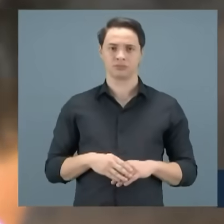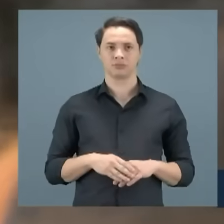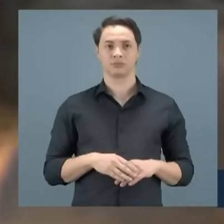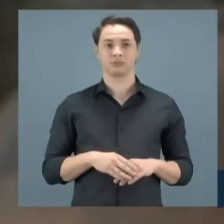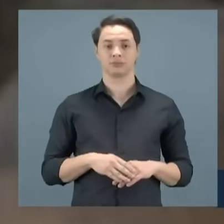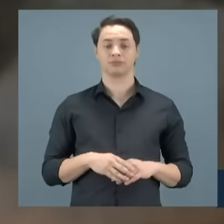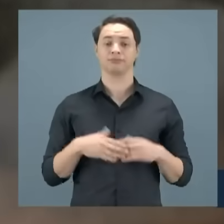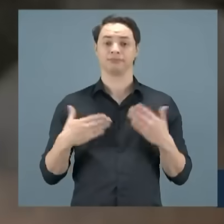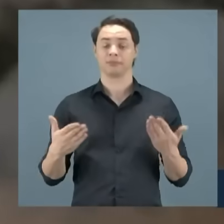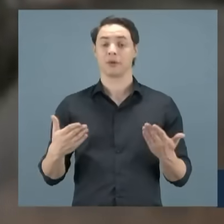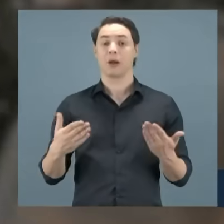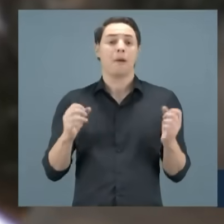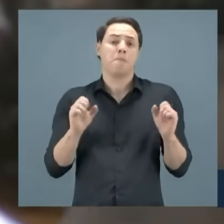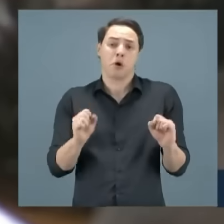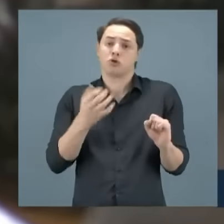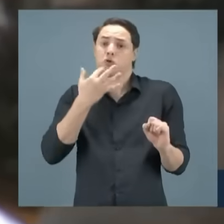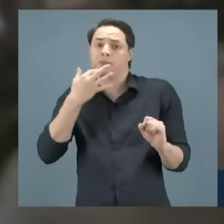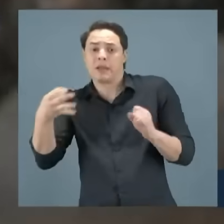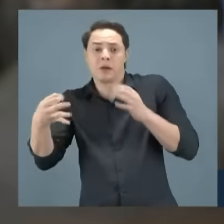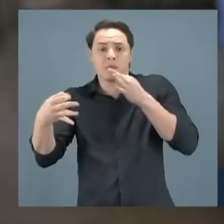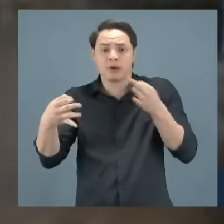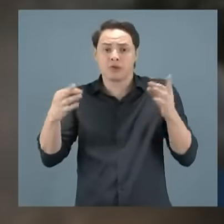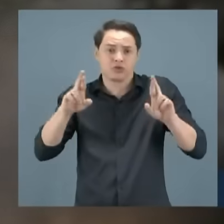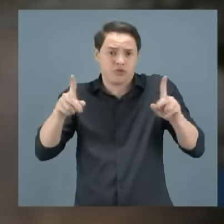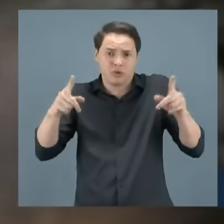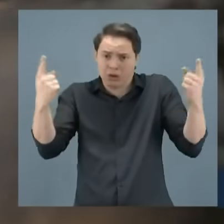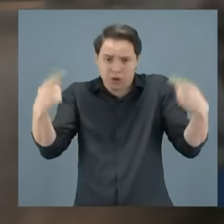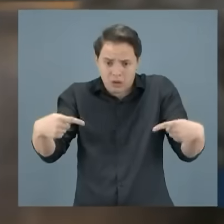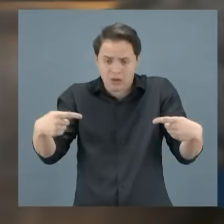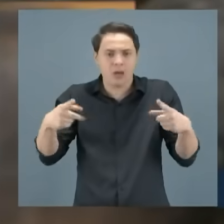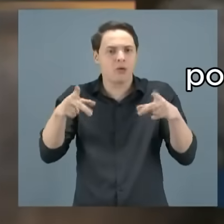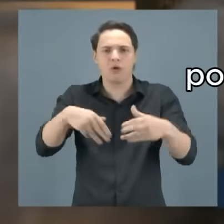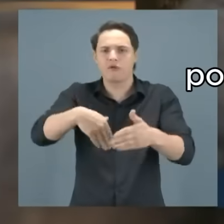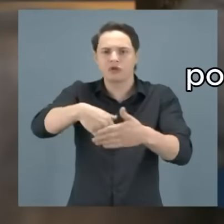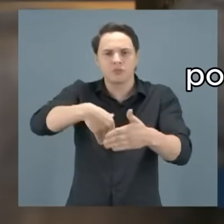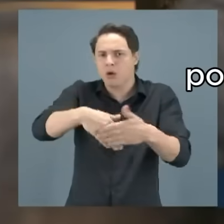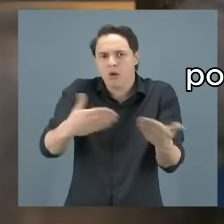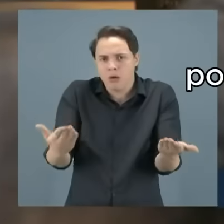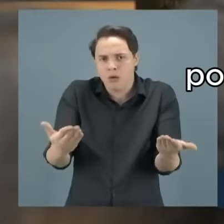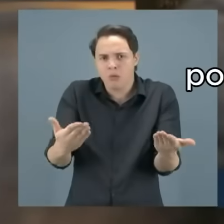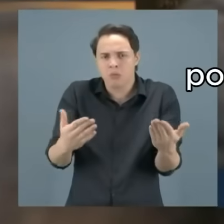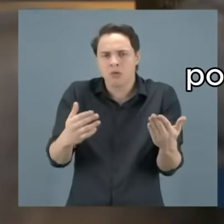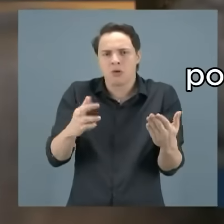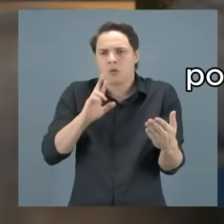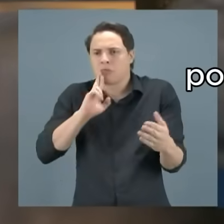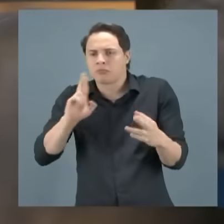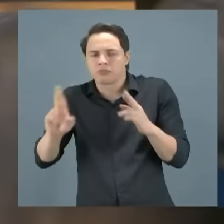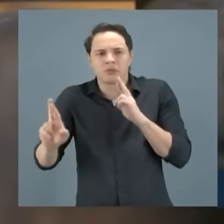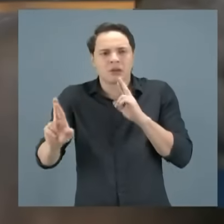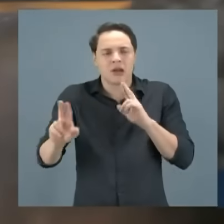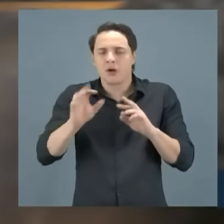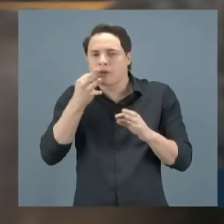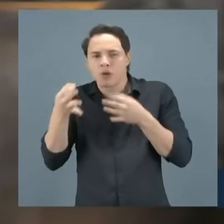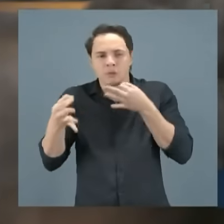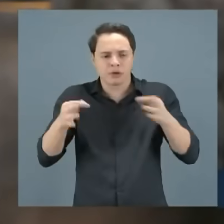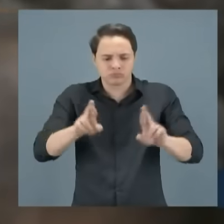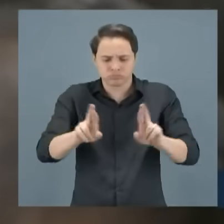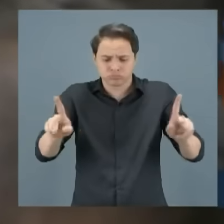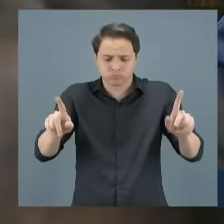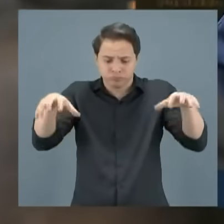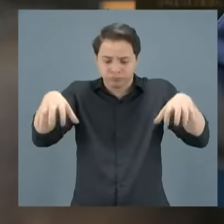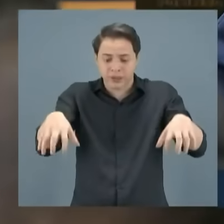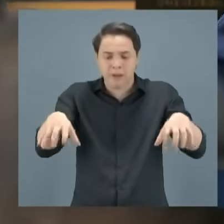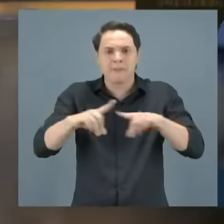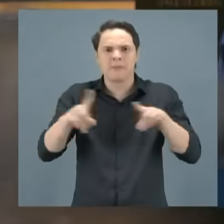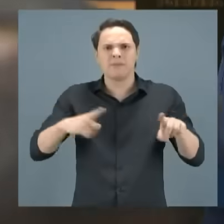nós podemos ser adversários. É como no futebol, como na política. Podemos ser adversários no campo das ideias.